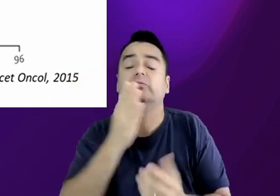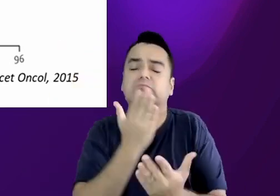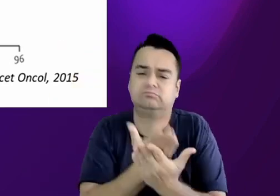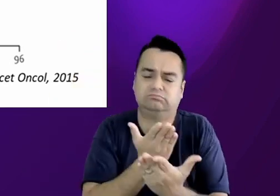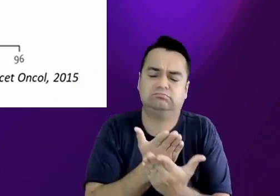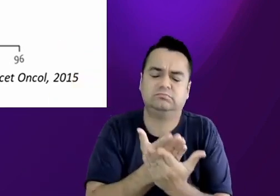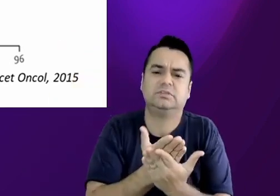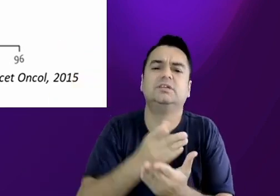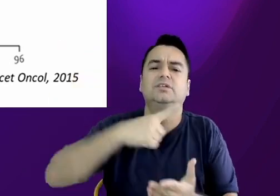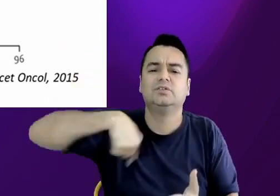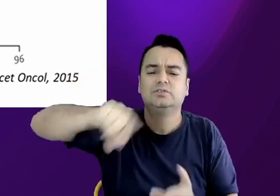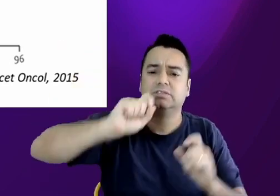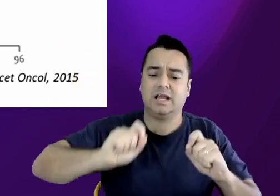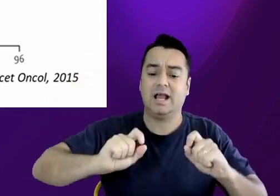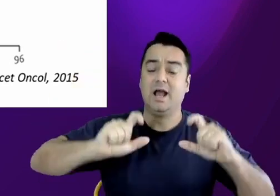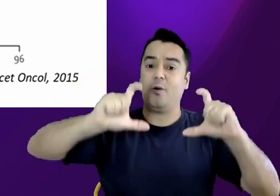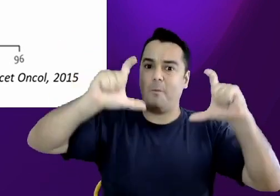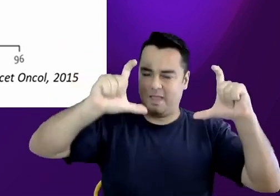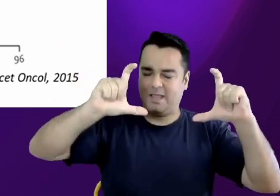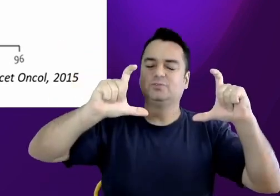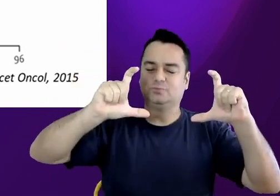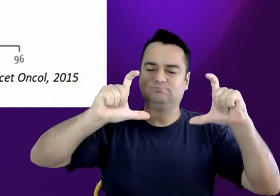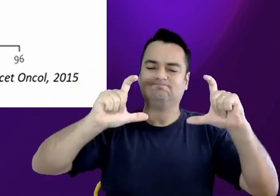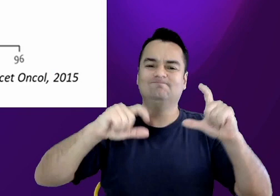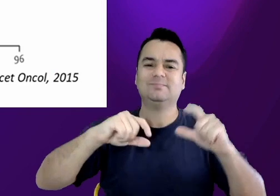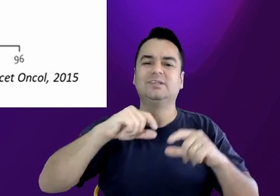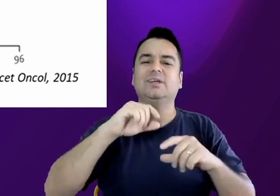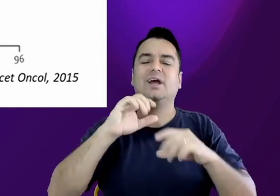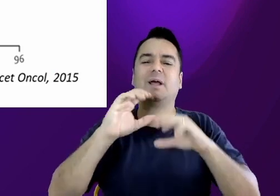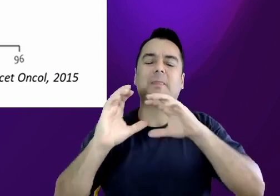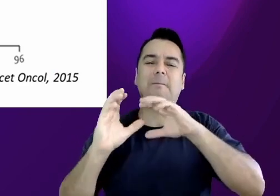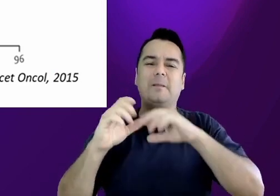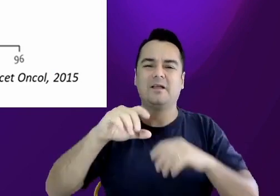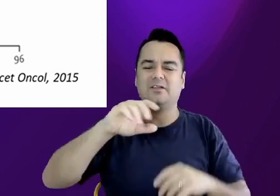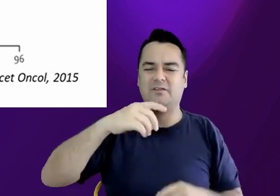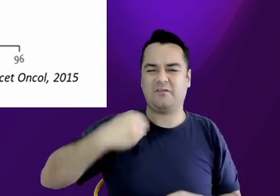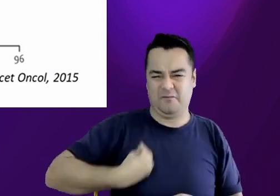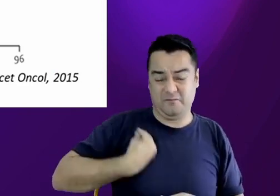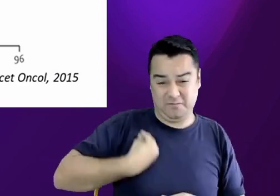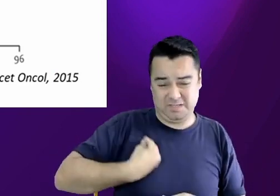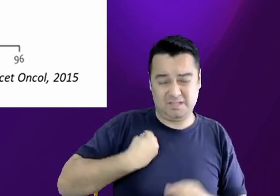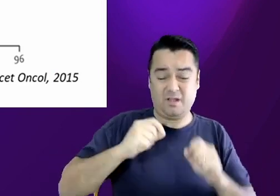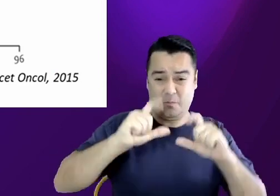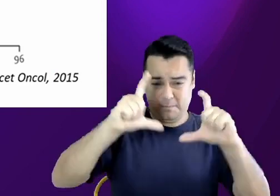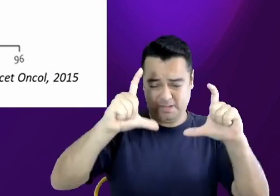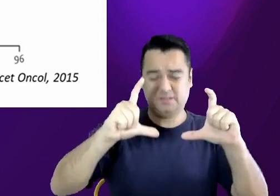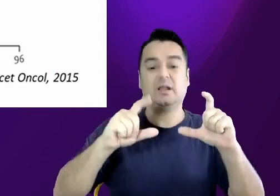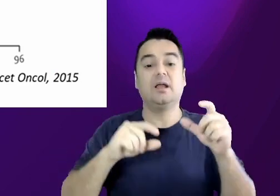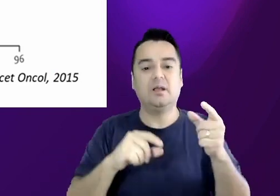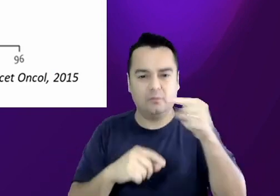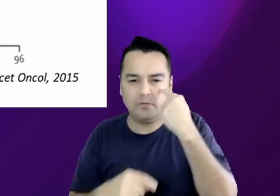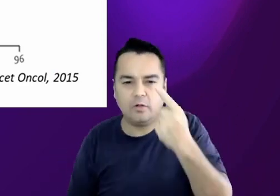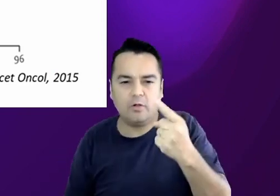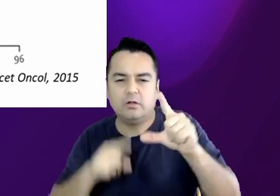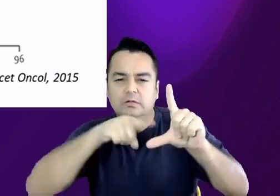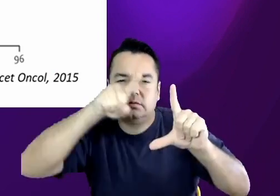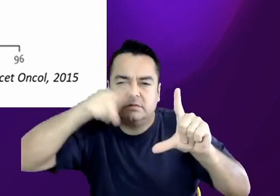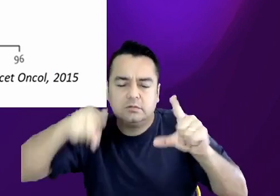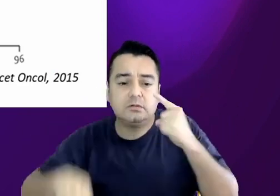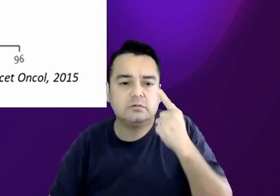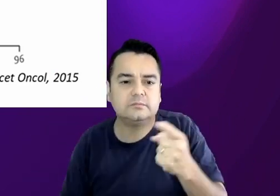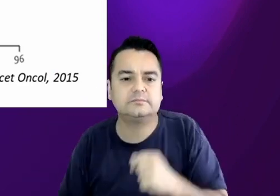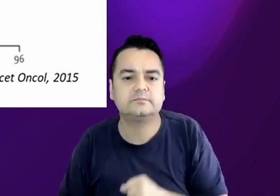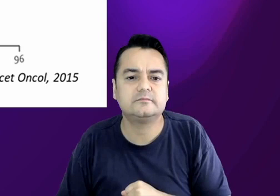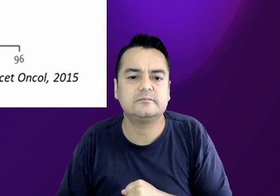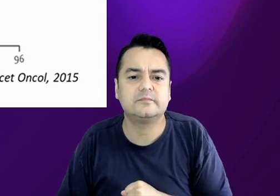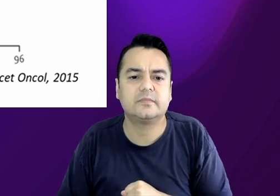com aumento da sobrevida global daqueles pacientes que fizeram quimio-radioterapia versus cirurgia isolada.